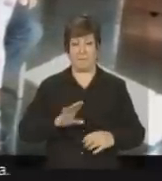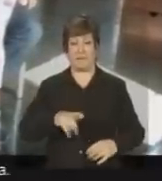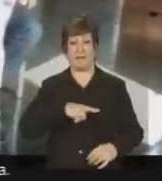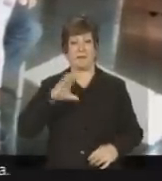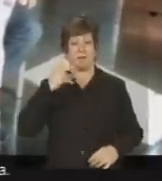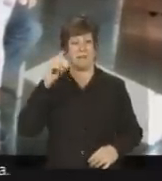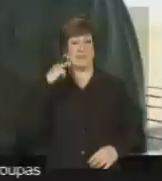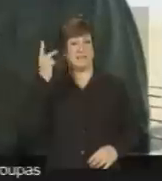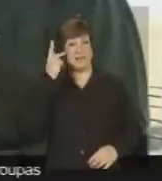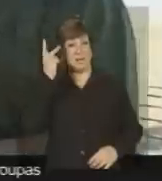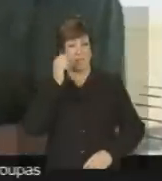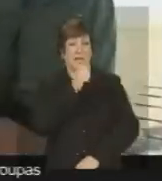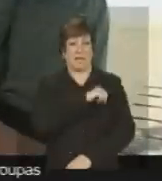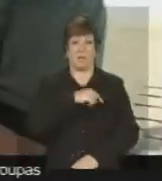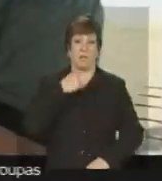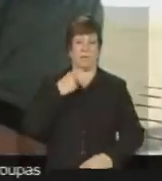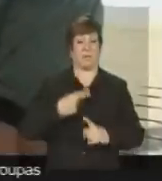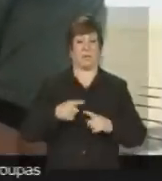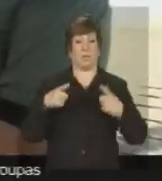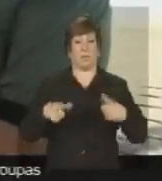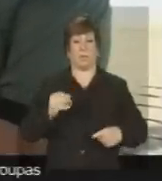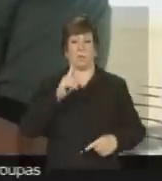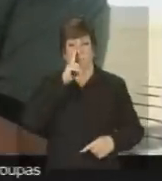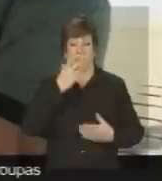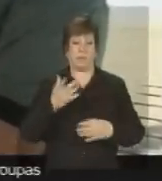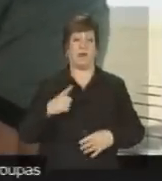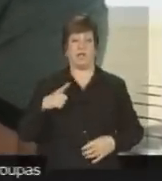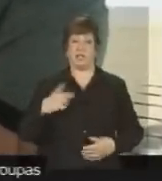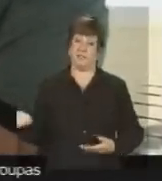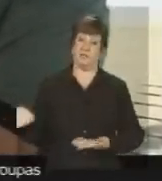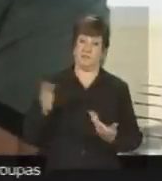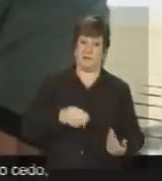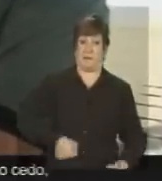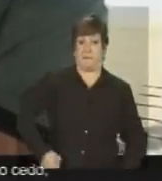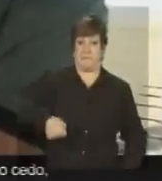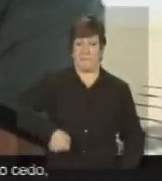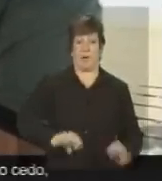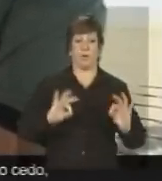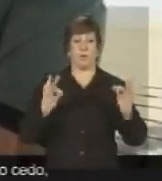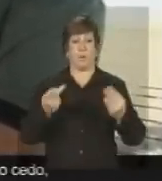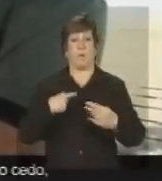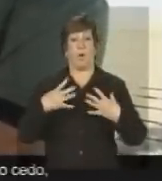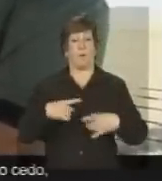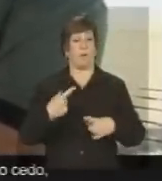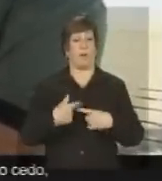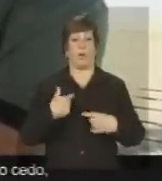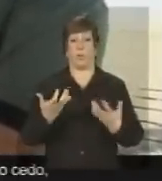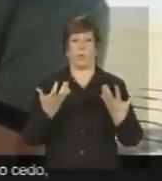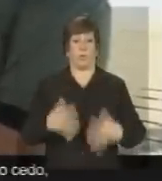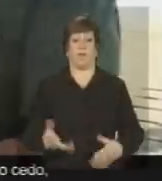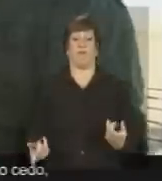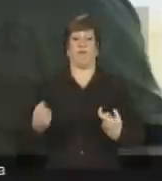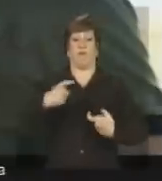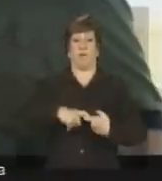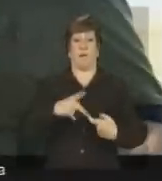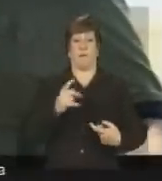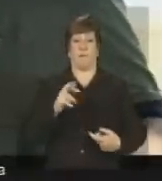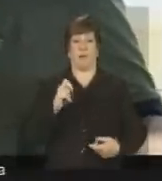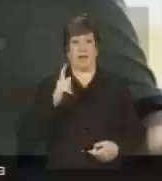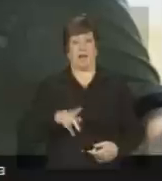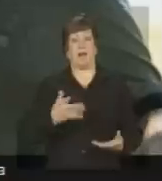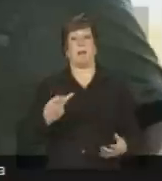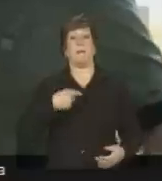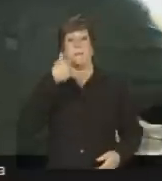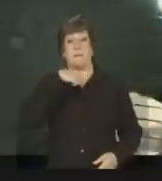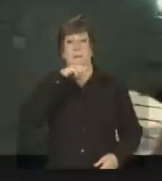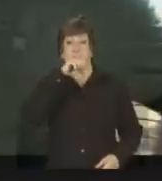região muito perigosa. Eu tinha trazido uma mala com todas as minhas roupas, porque eu não pretendia voltar para o Pará tão cedo, e minha mãe tinha mandado